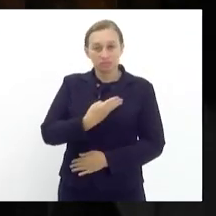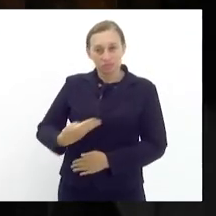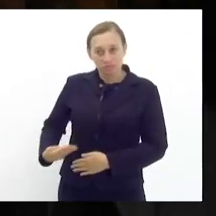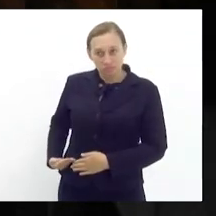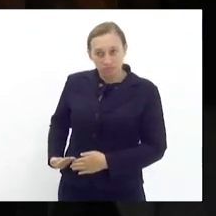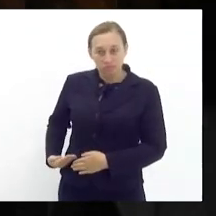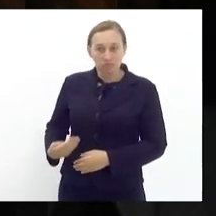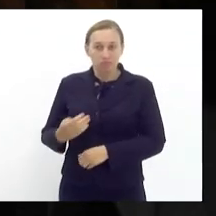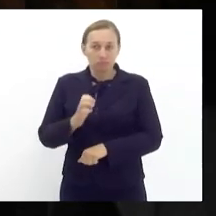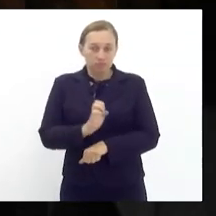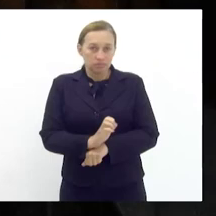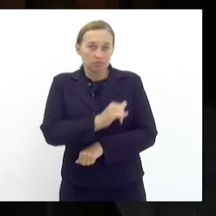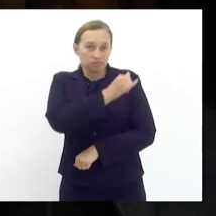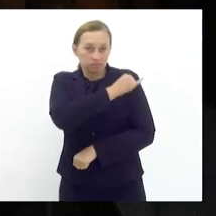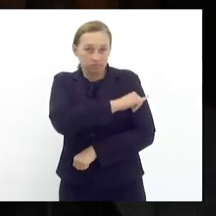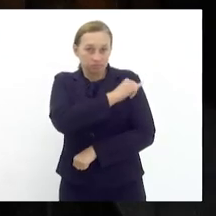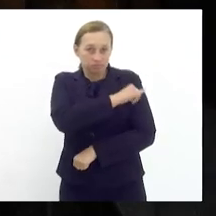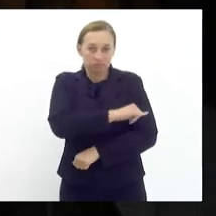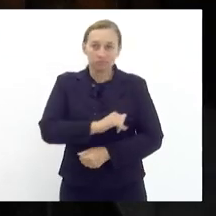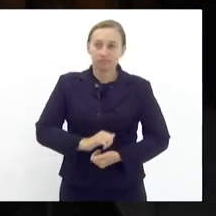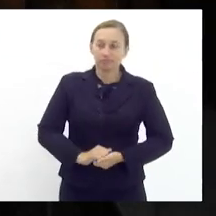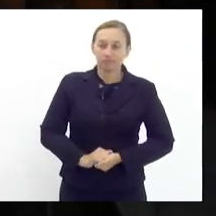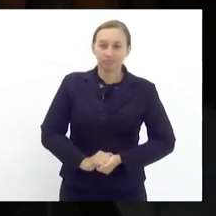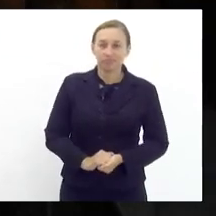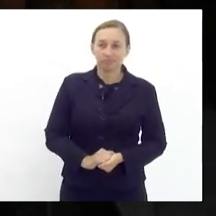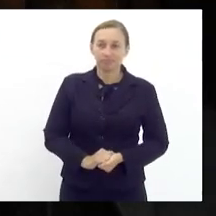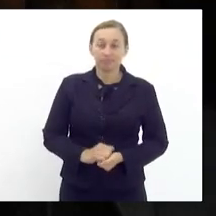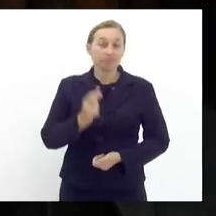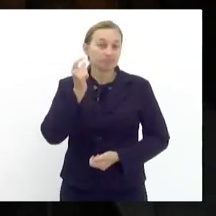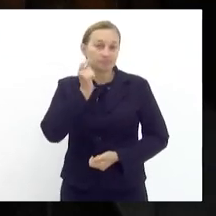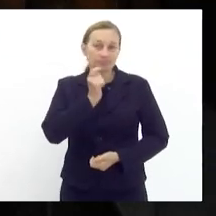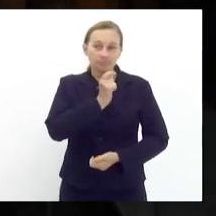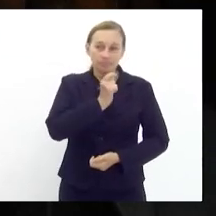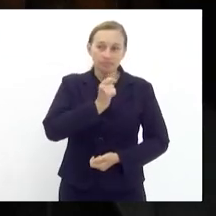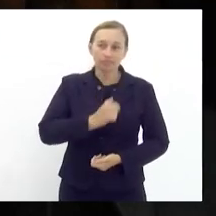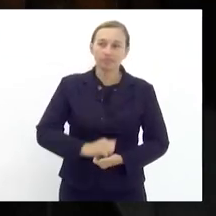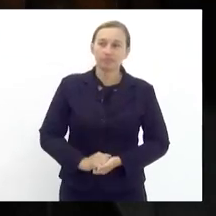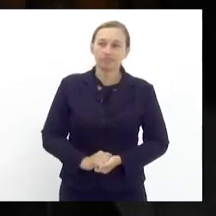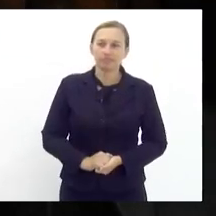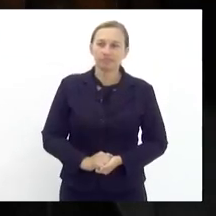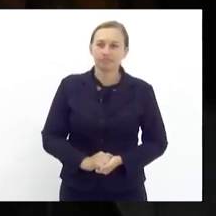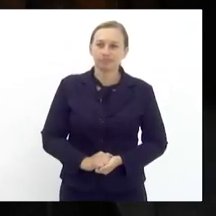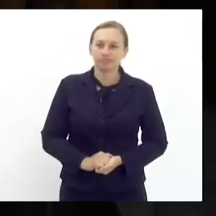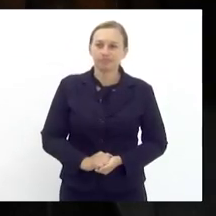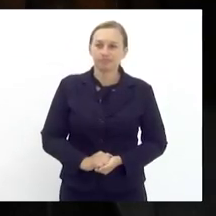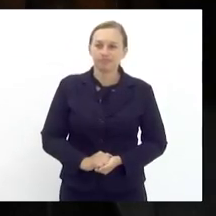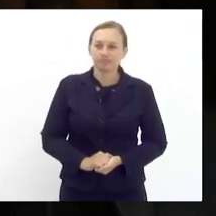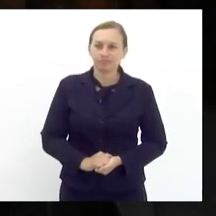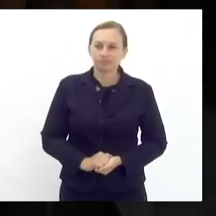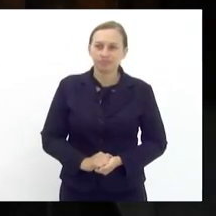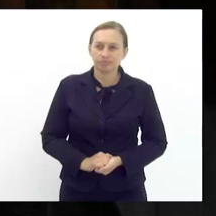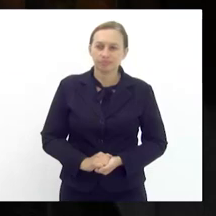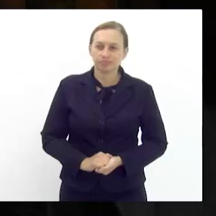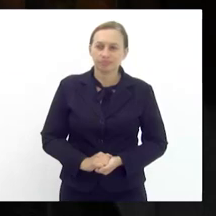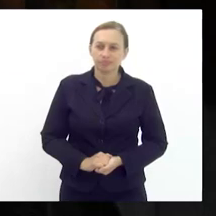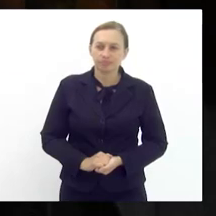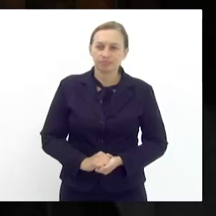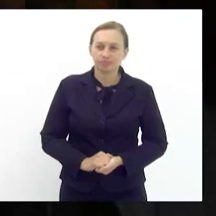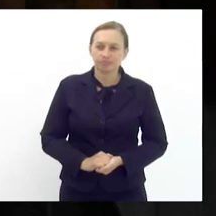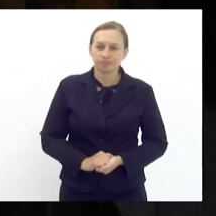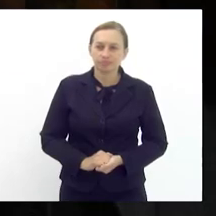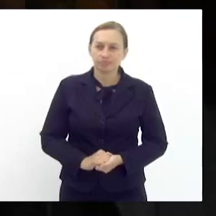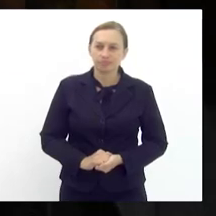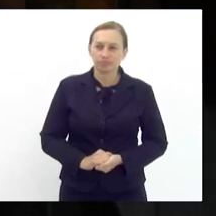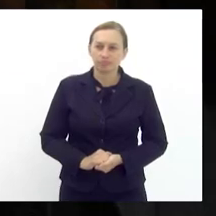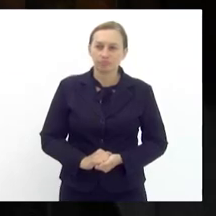do Estado do Rio de Janeiro Cláudio Castro enviaria uma